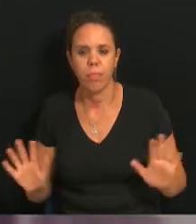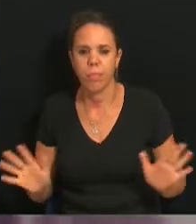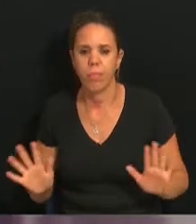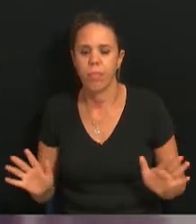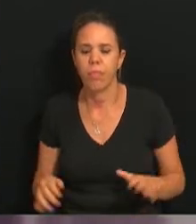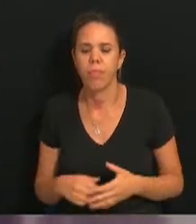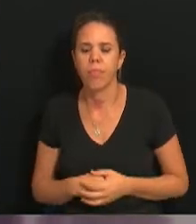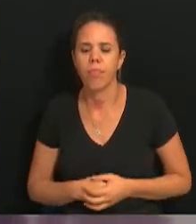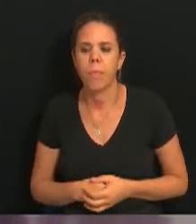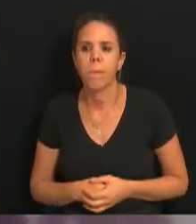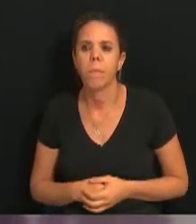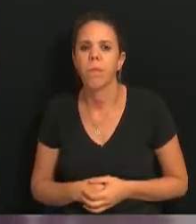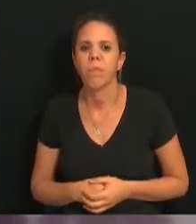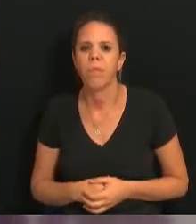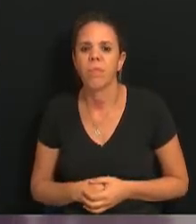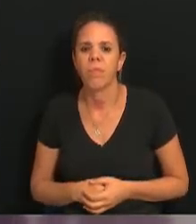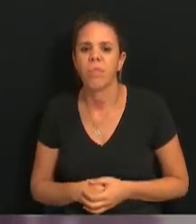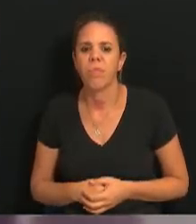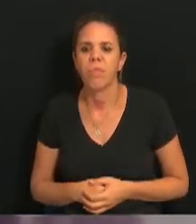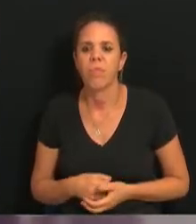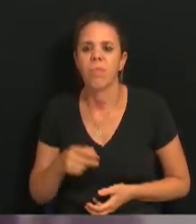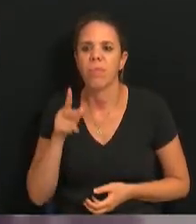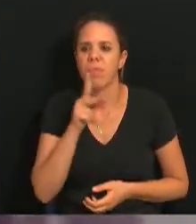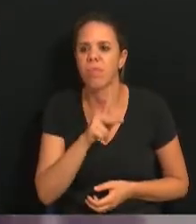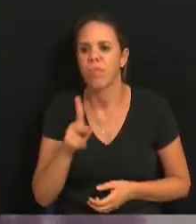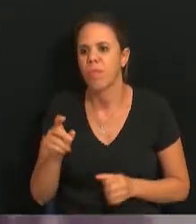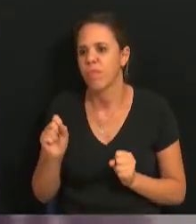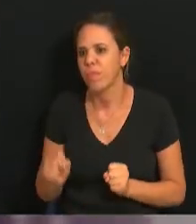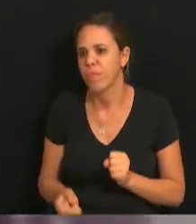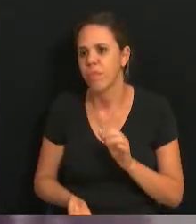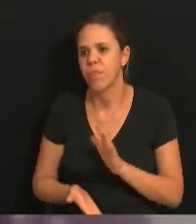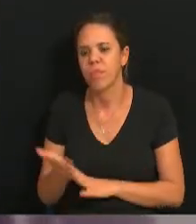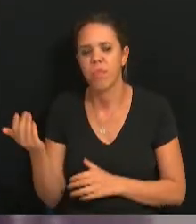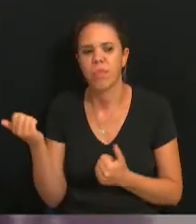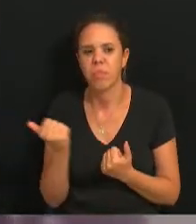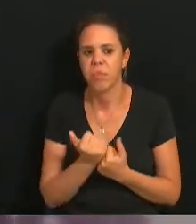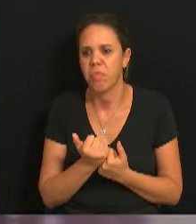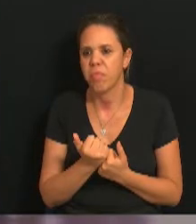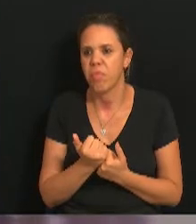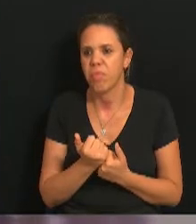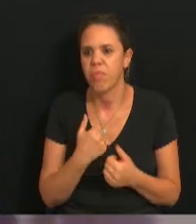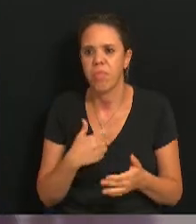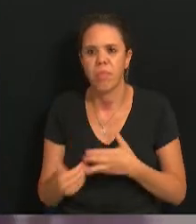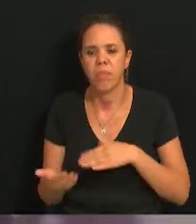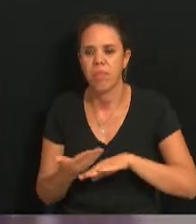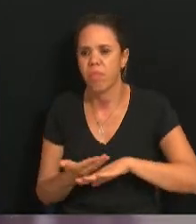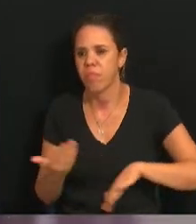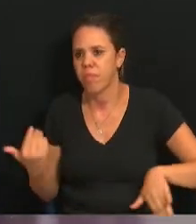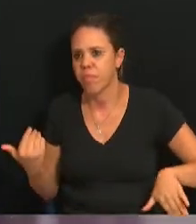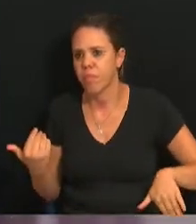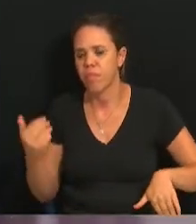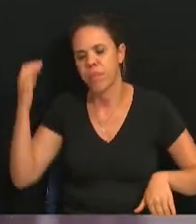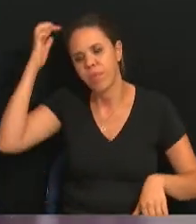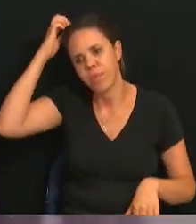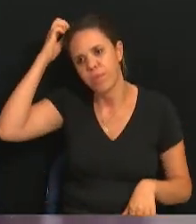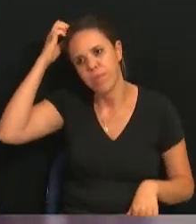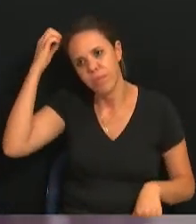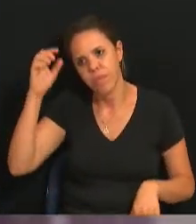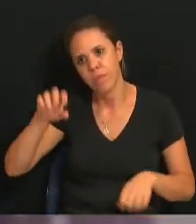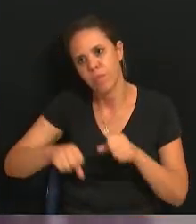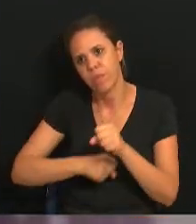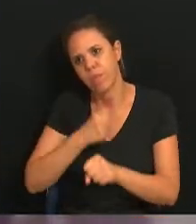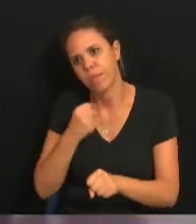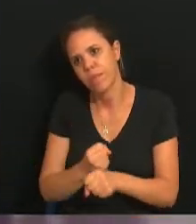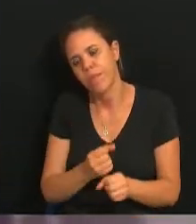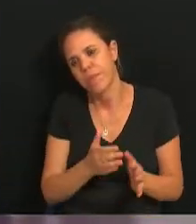dele. Então, os professores podem ir pegar uma substituição, que seja uma licença, sabe que vai ficar o ano todo,